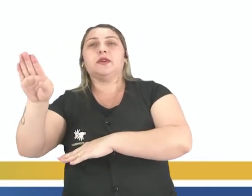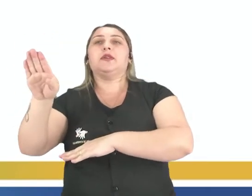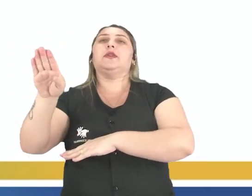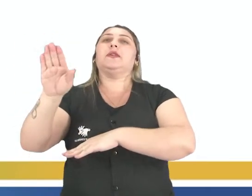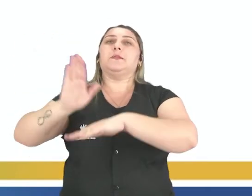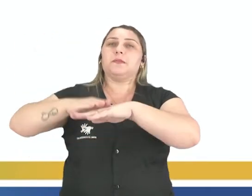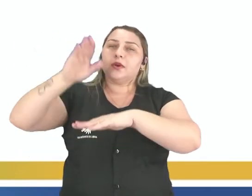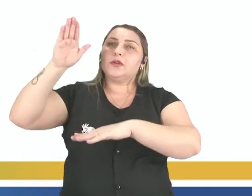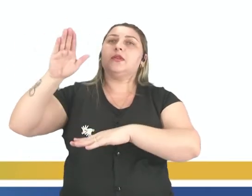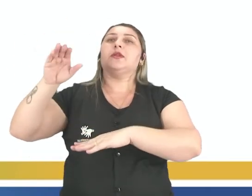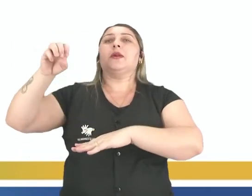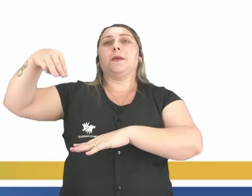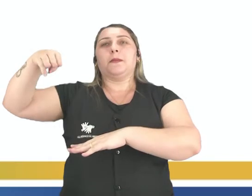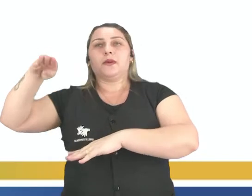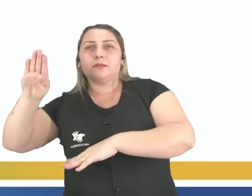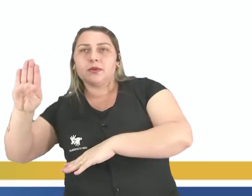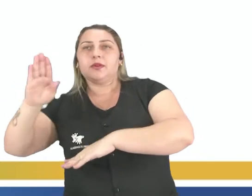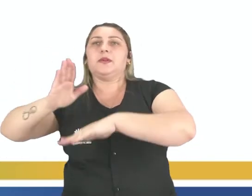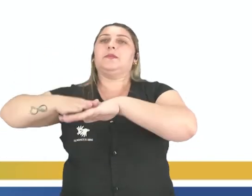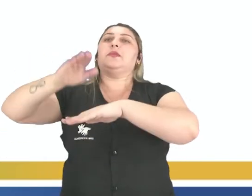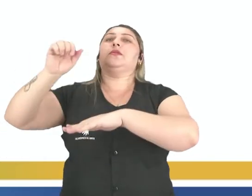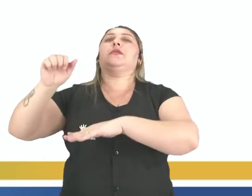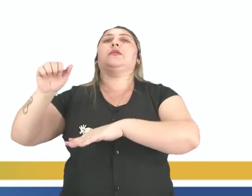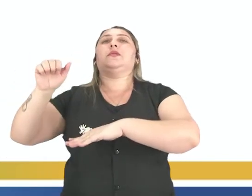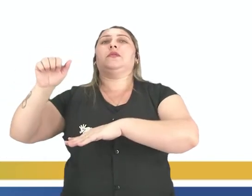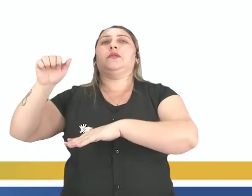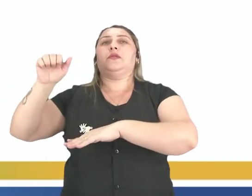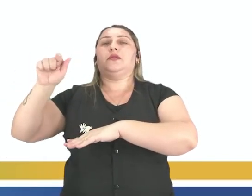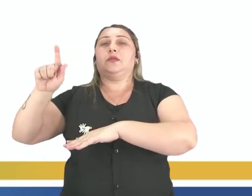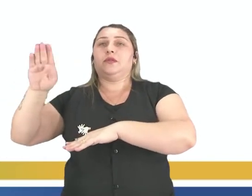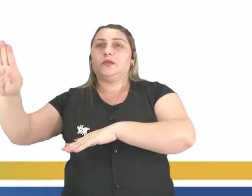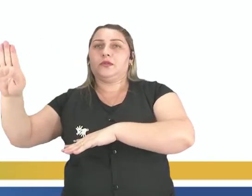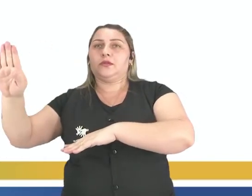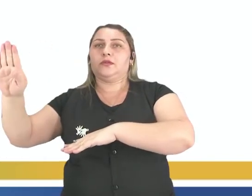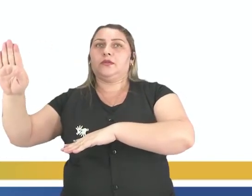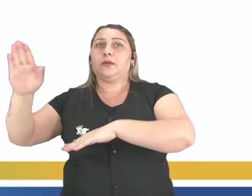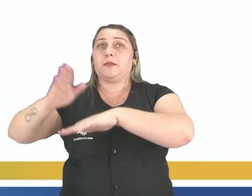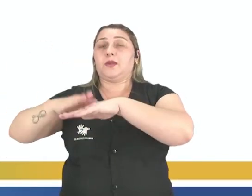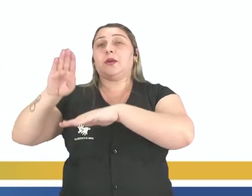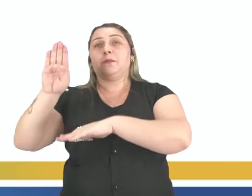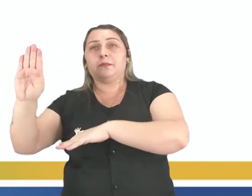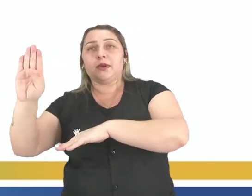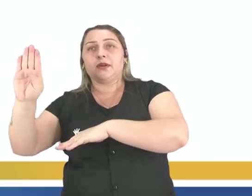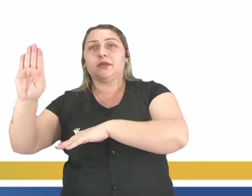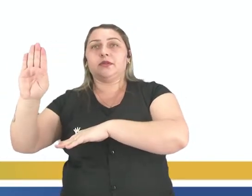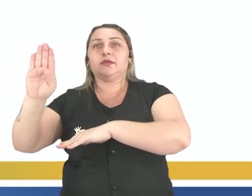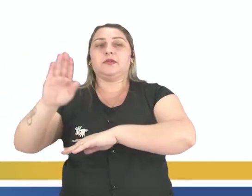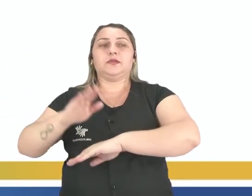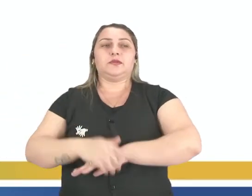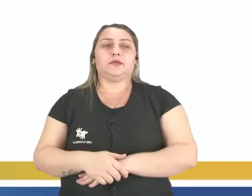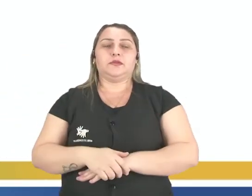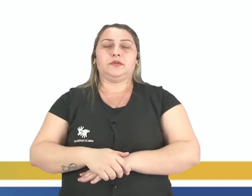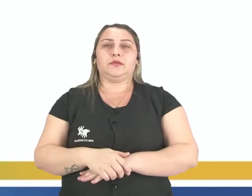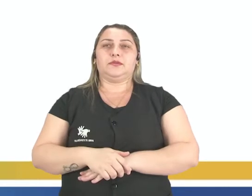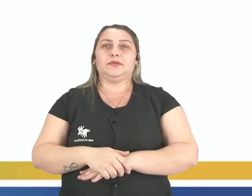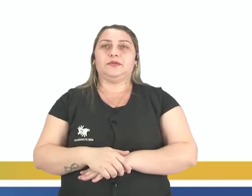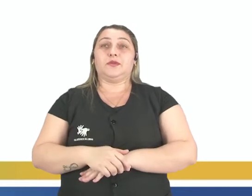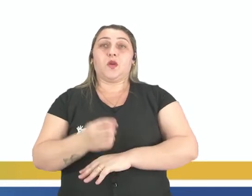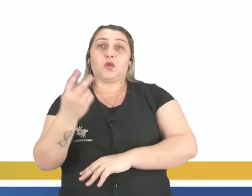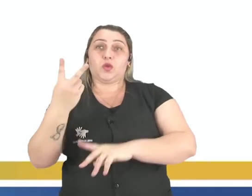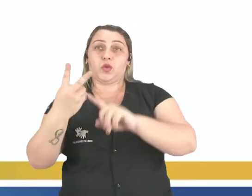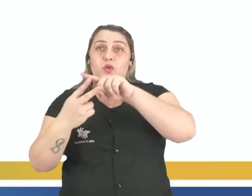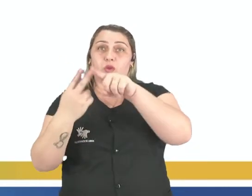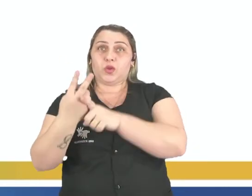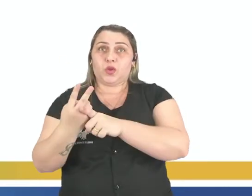vez é maior que megabyte, que por sua vez é maior que kilobyte, que por sua vez é maior do que byte. Então, ó, se eu falar para você, por exemplo,